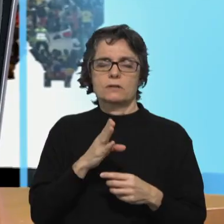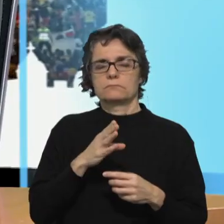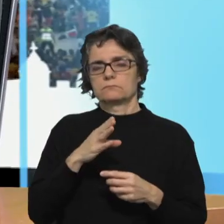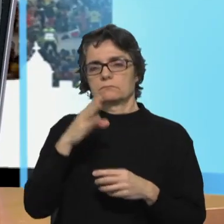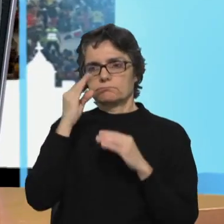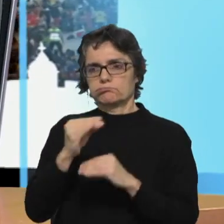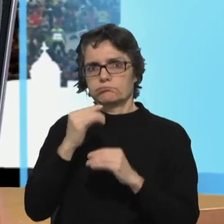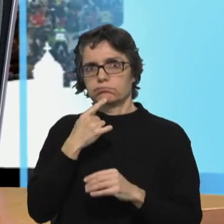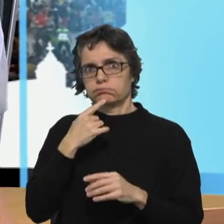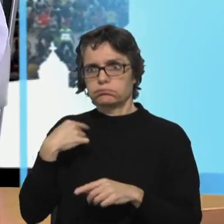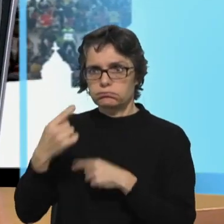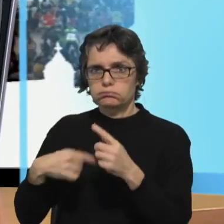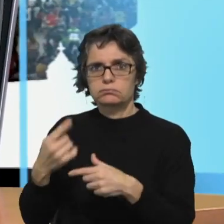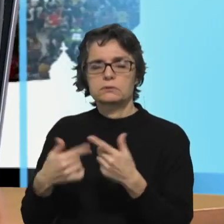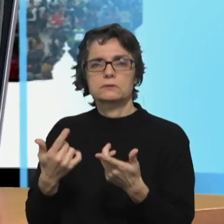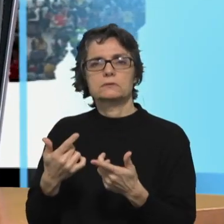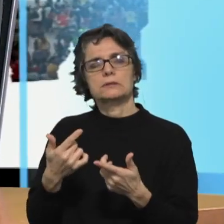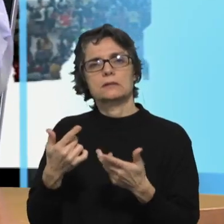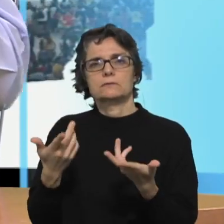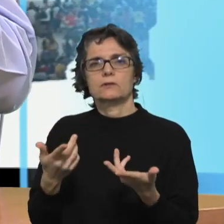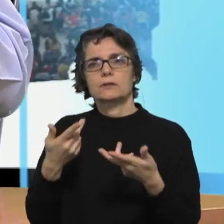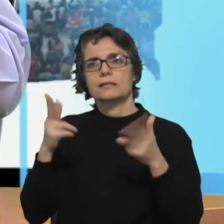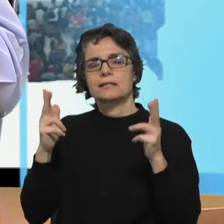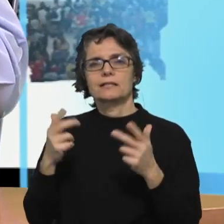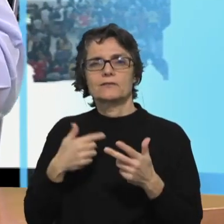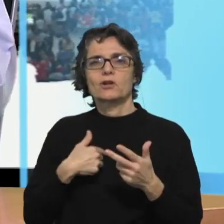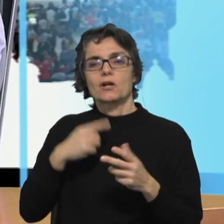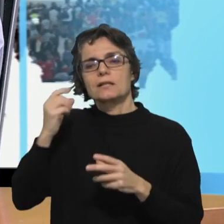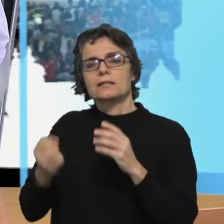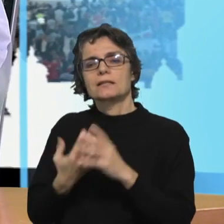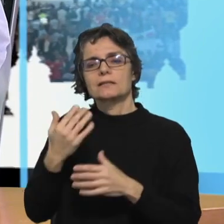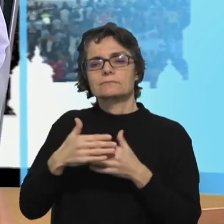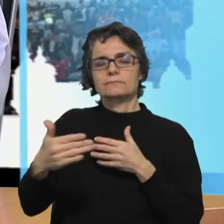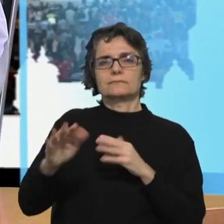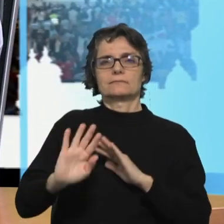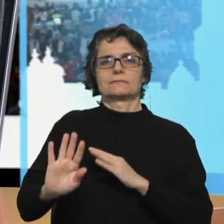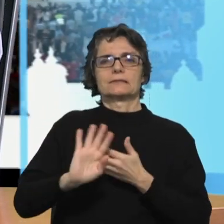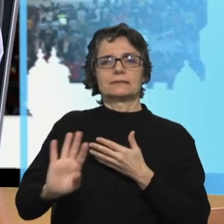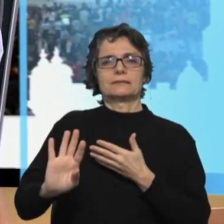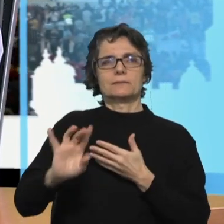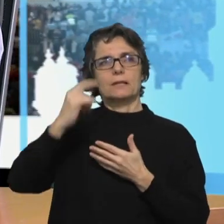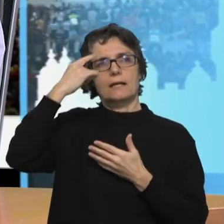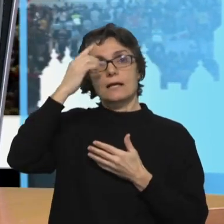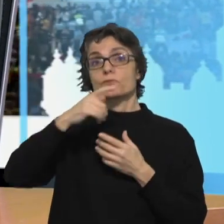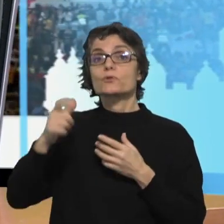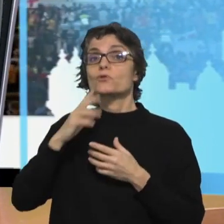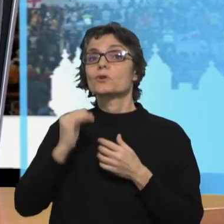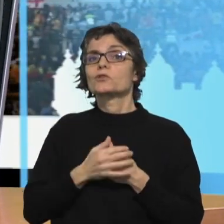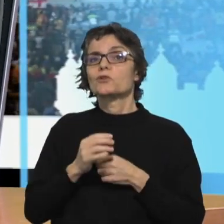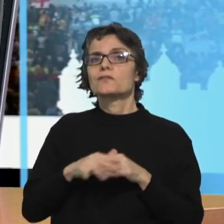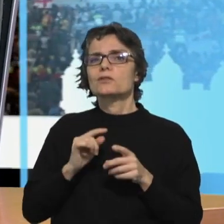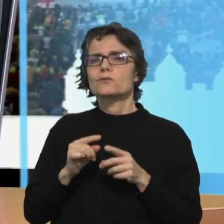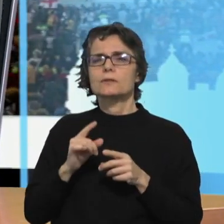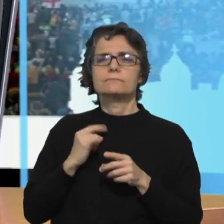já asneiraste muito e, portanto, tens aquela liberdade de criar uma distância crítica para te pensares e repensares, para escutar o